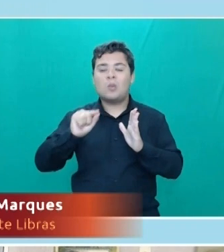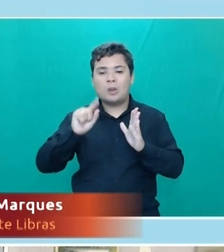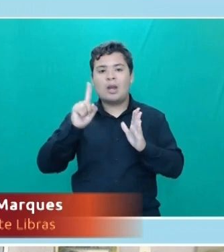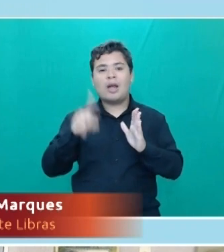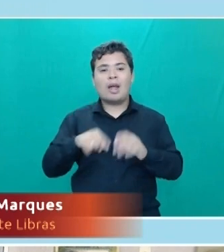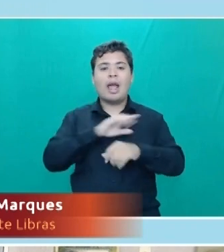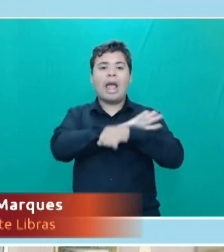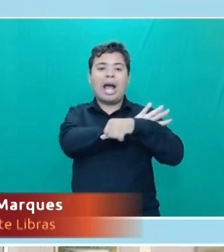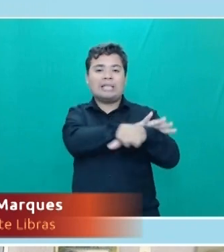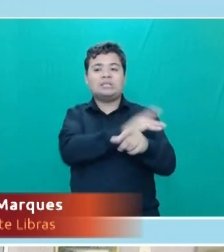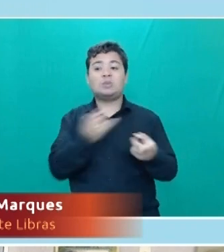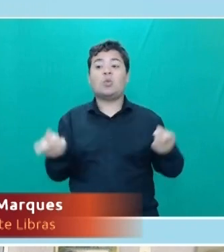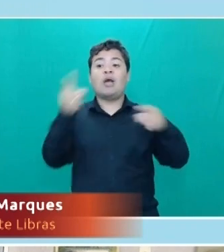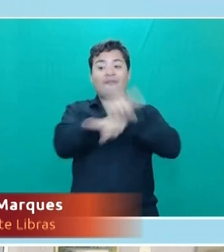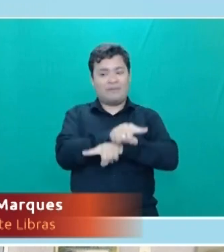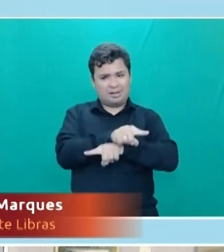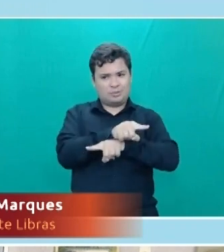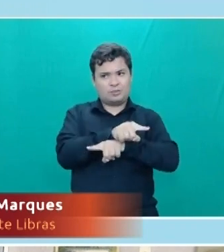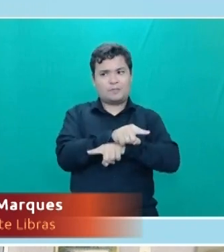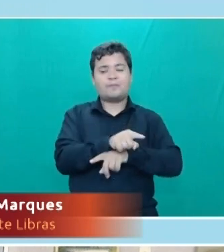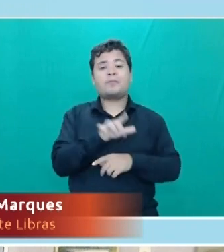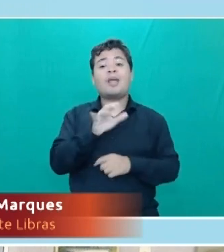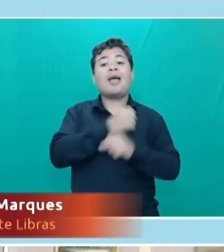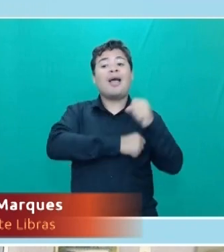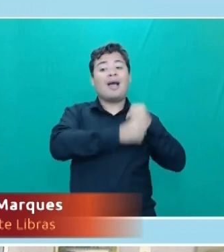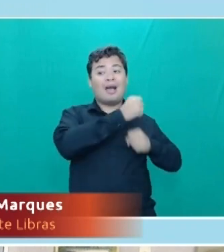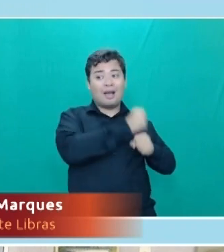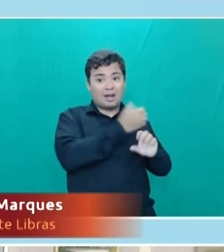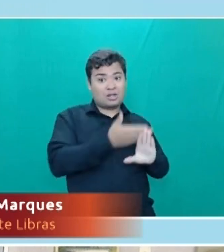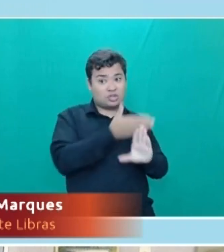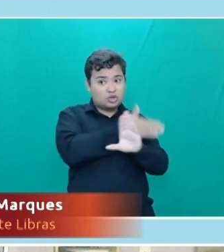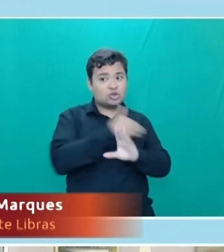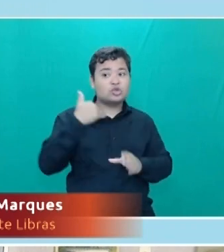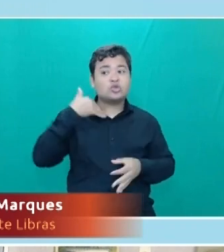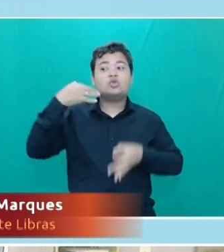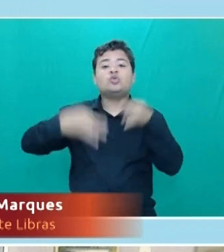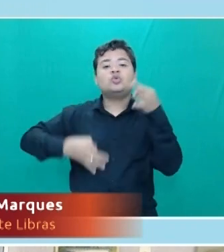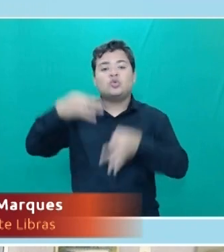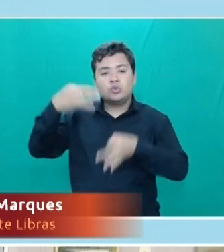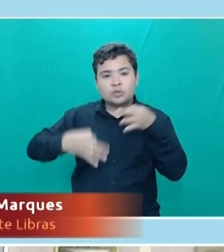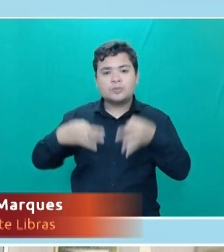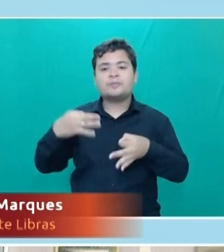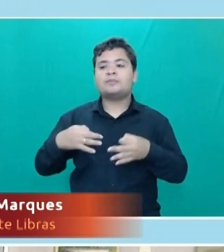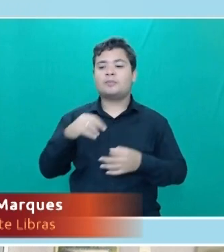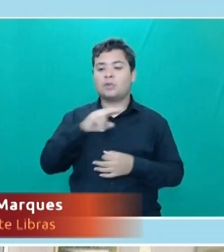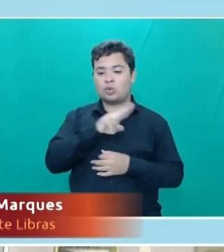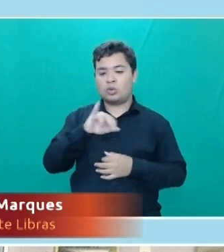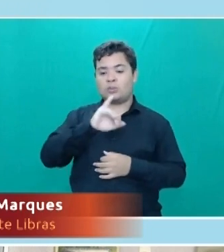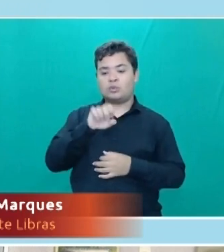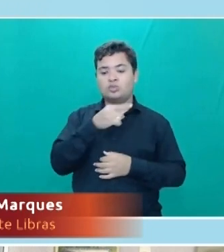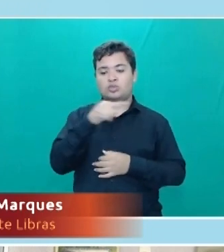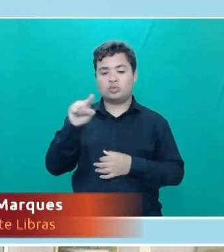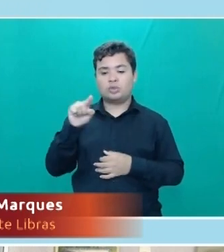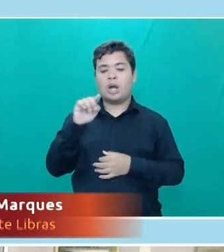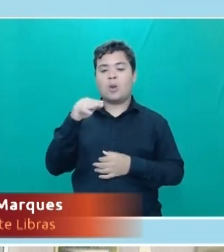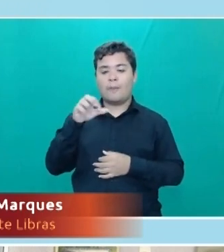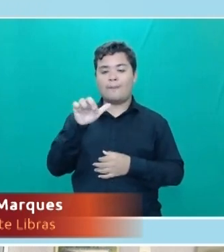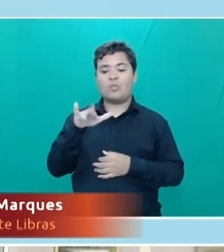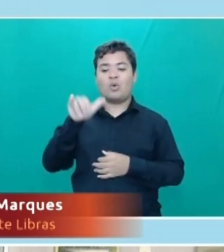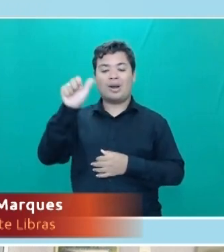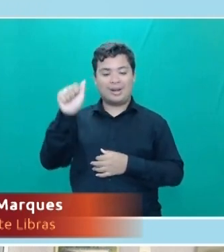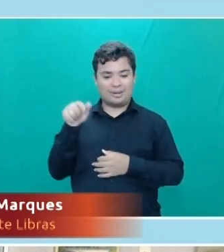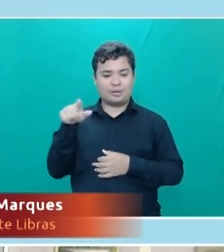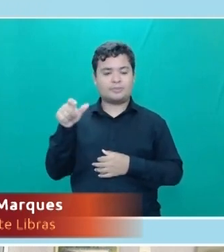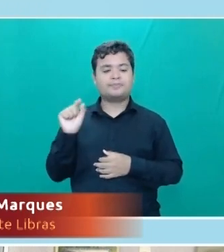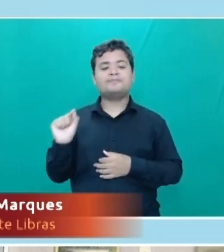em 2020, ou seja, antes dessa legislação, explicou de forma, o juiz é João Moreira Azambuja, da 11ª Vara